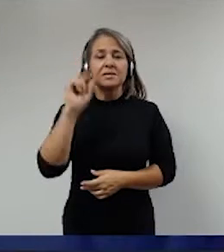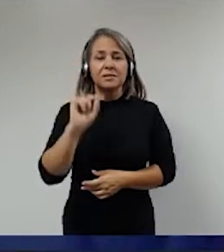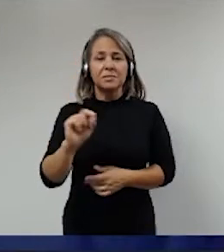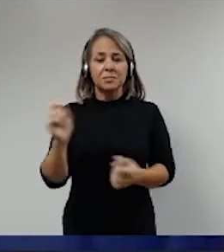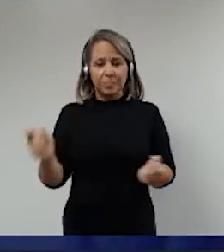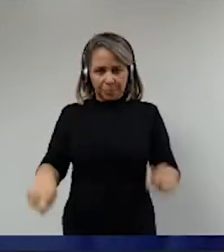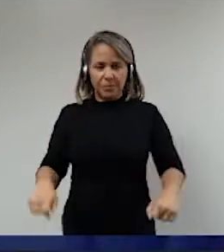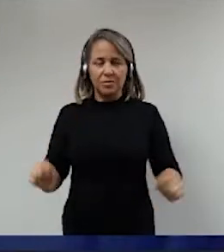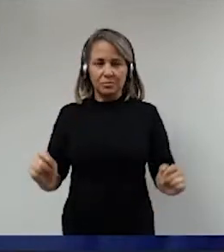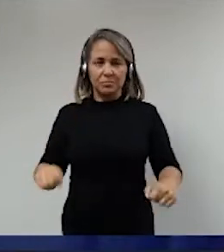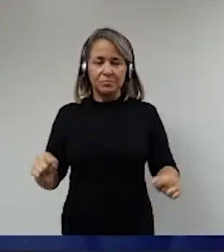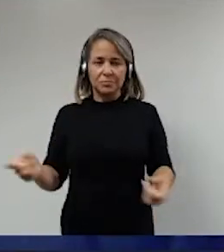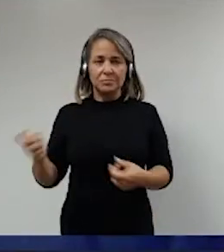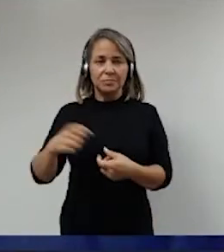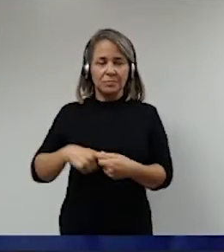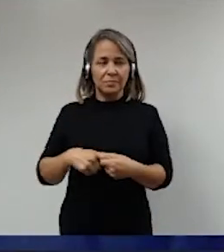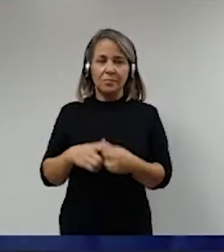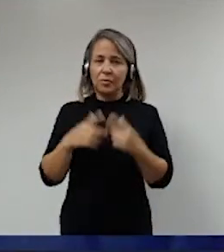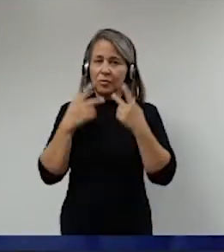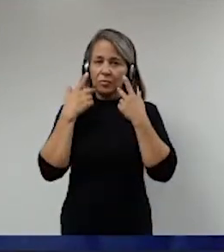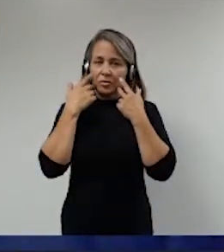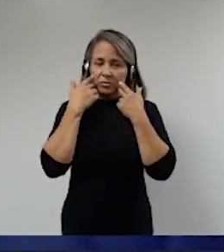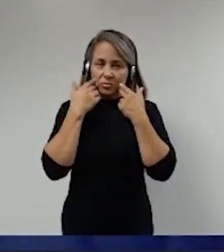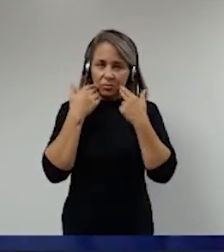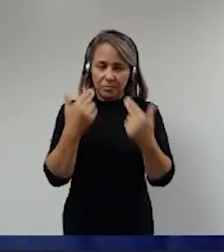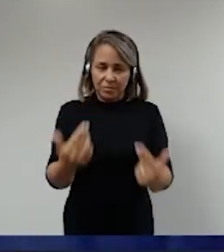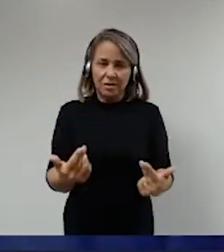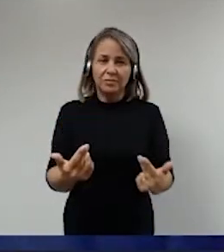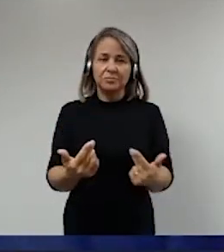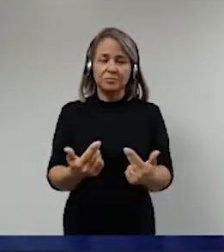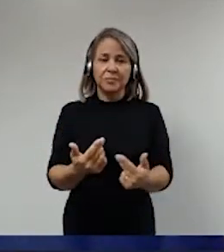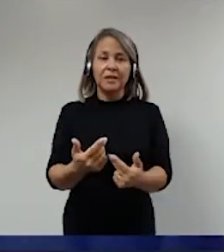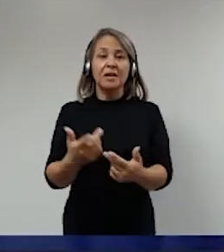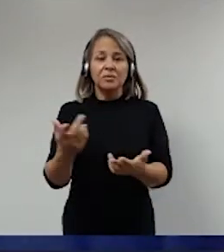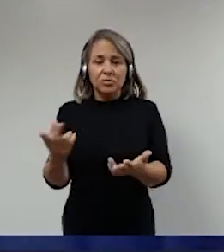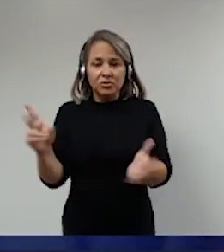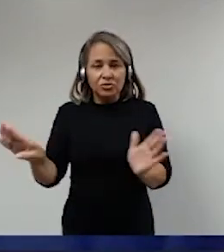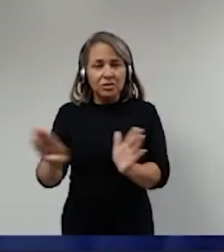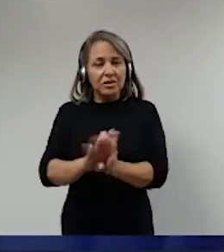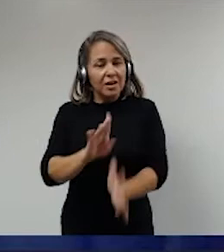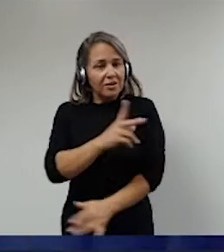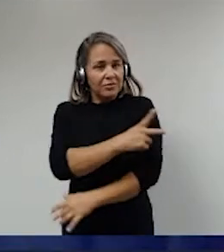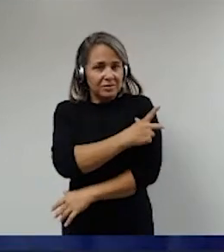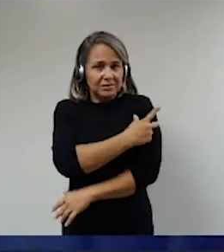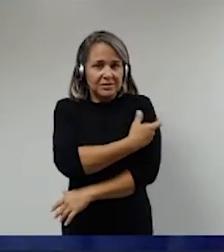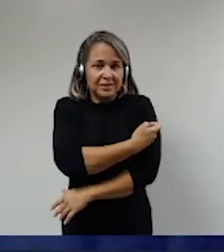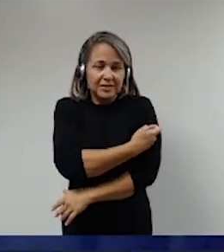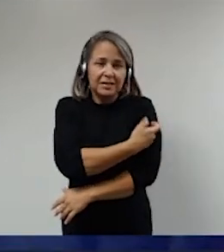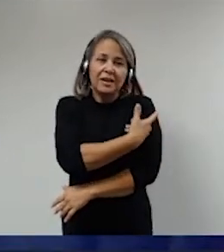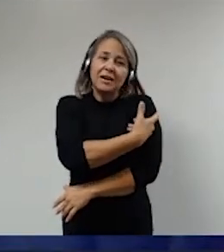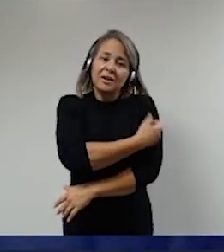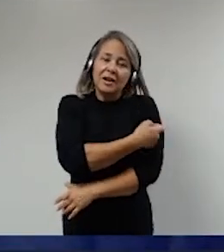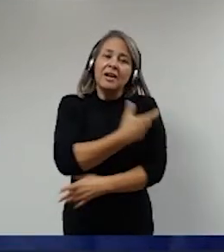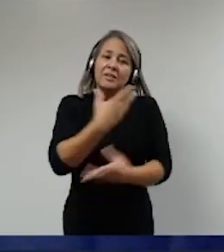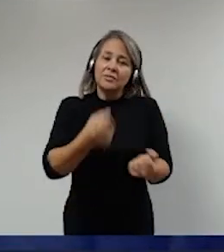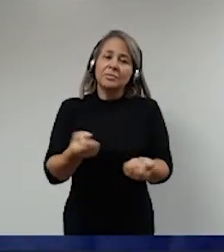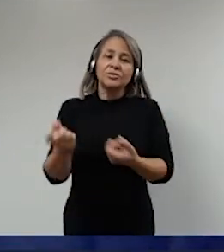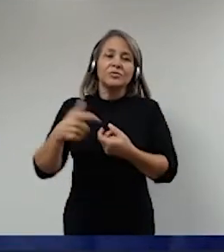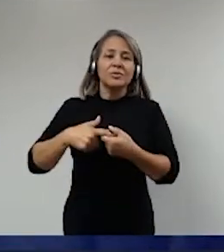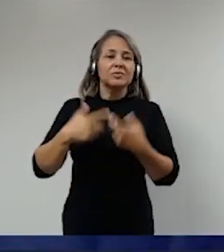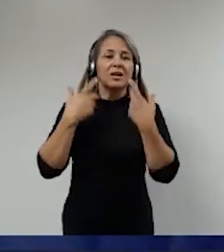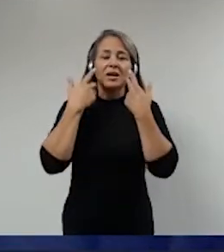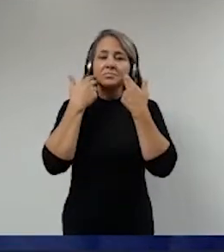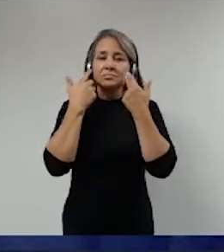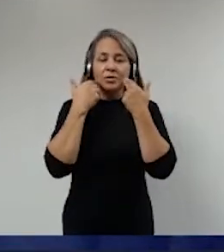irão voltar, né? A vacina vai chegar e nós vamos voltar à vida comum,